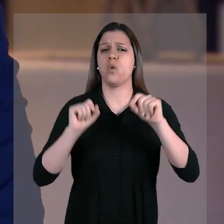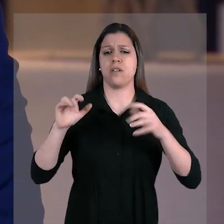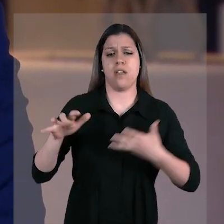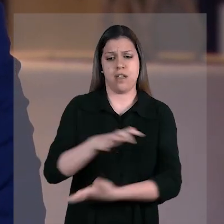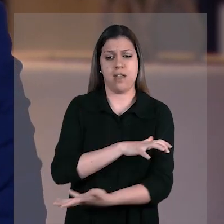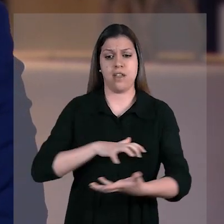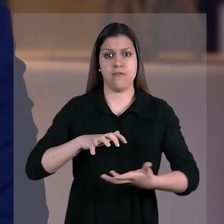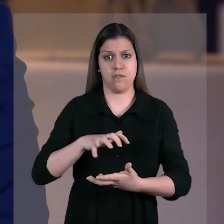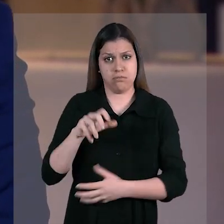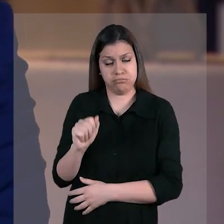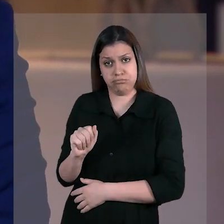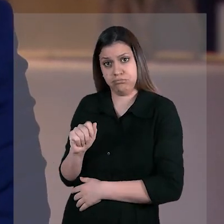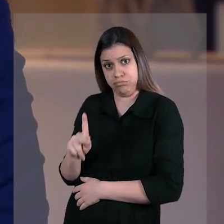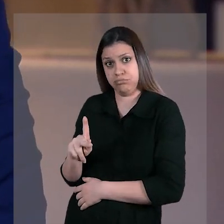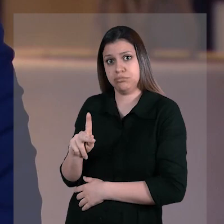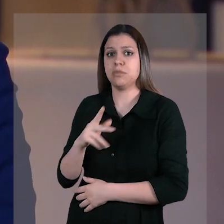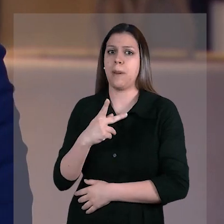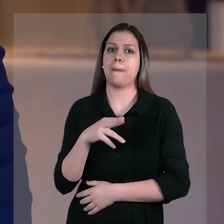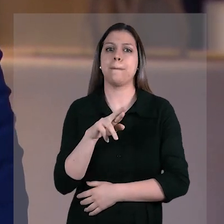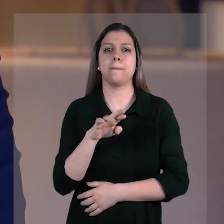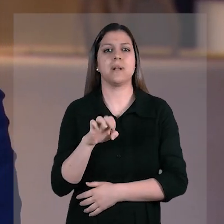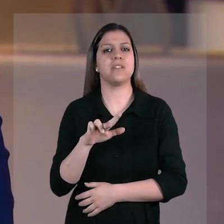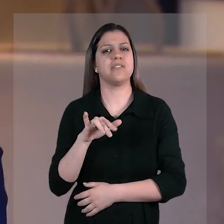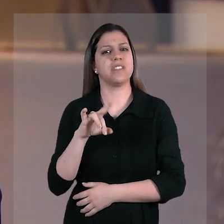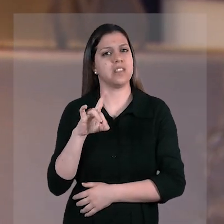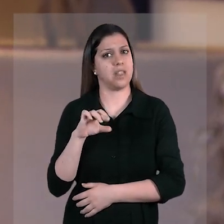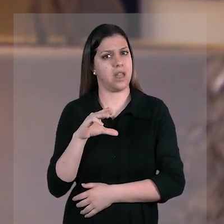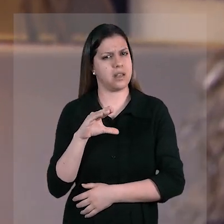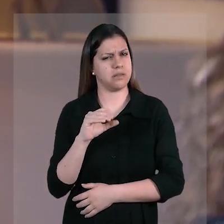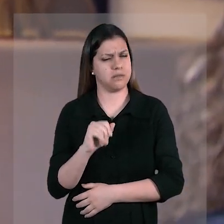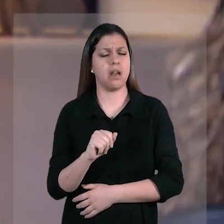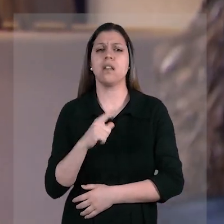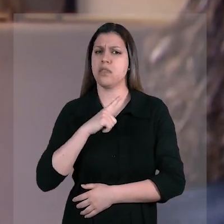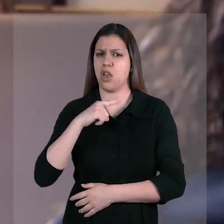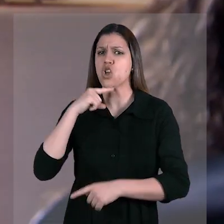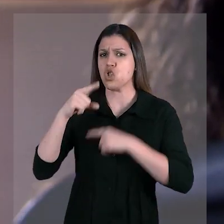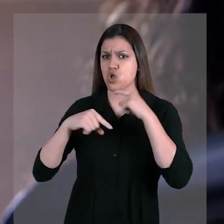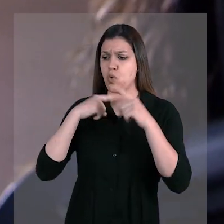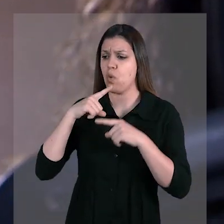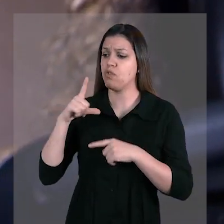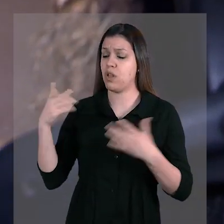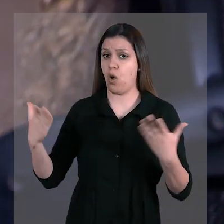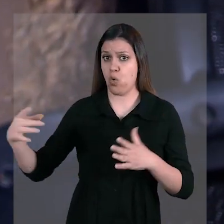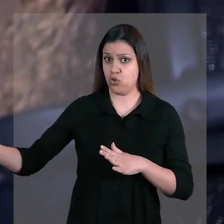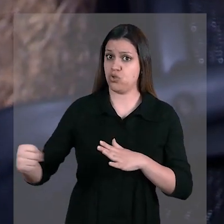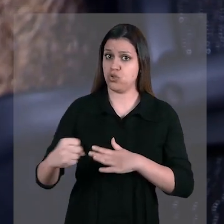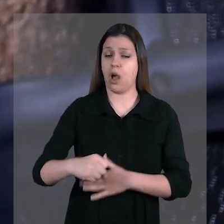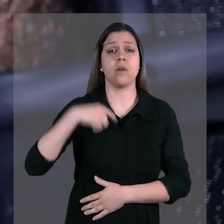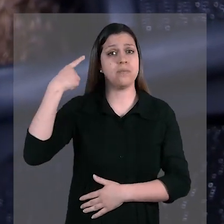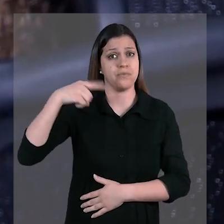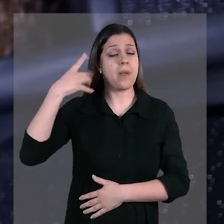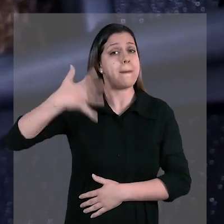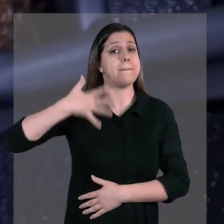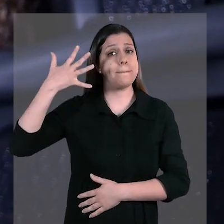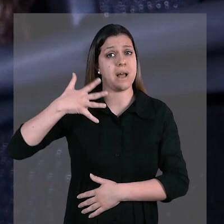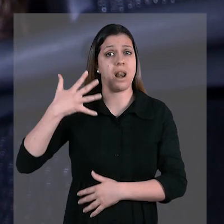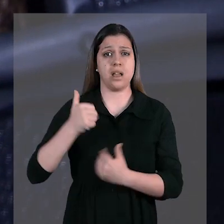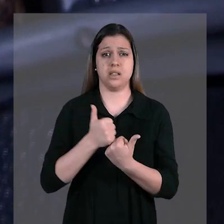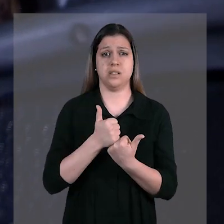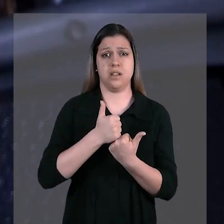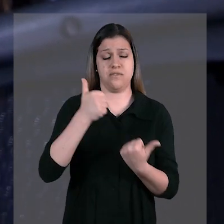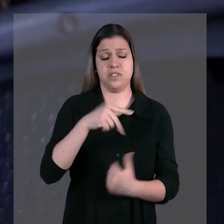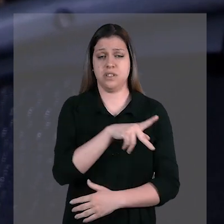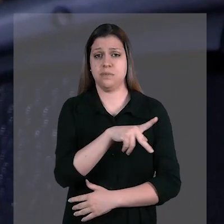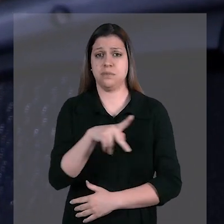claro, da reforma da Previdência. E para tirar as nossas dúvidas, trouxemos a advogada, palestrante e vice-presidente da Comissão